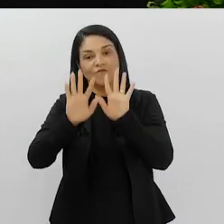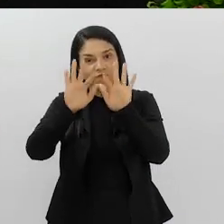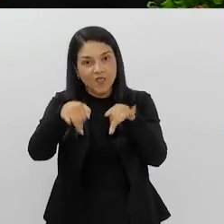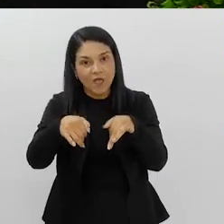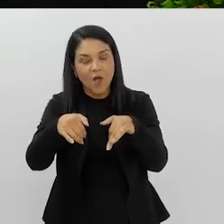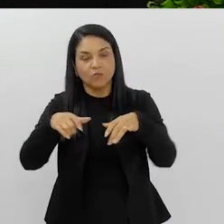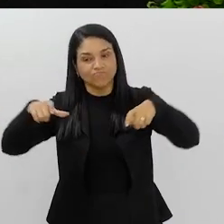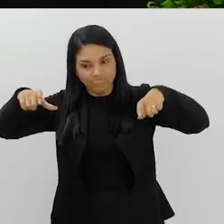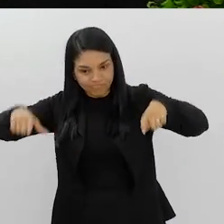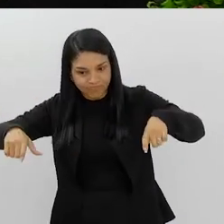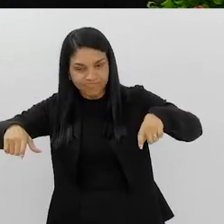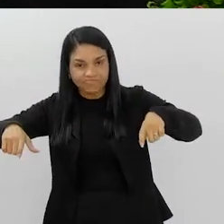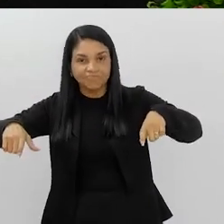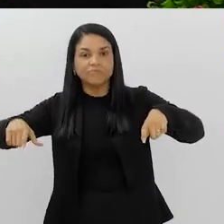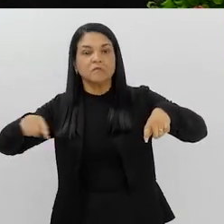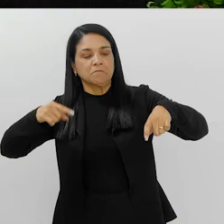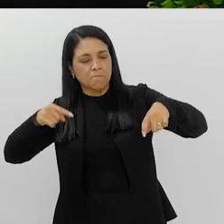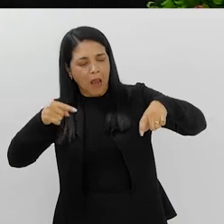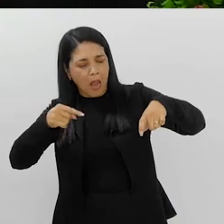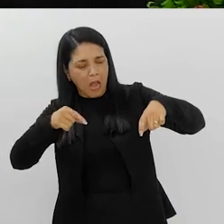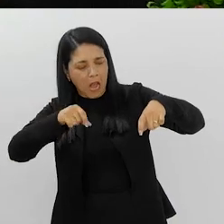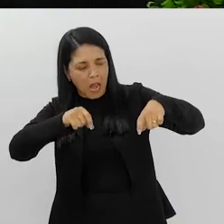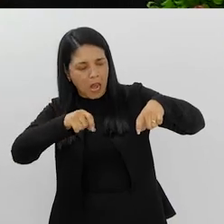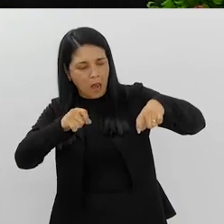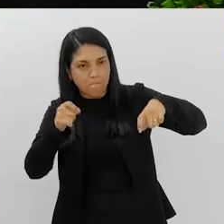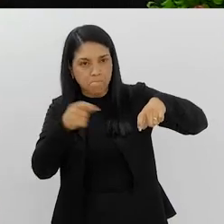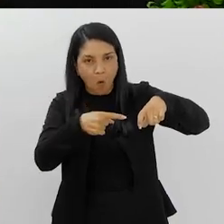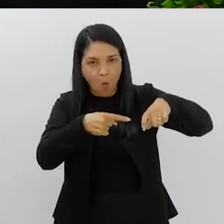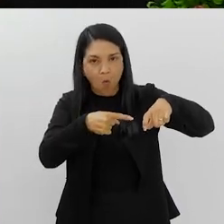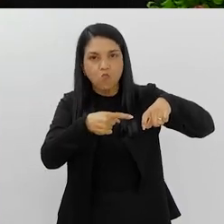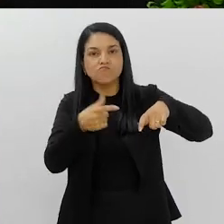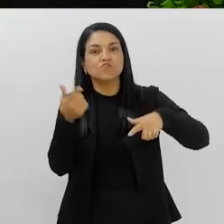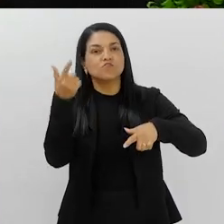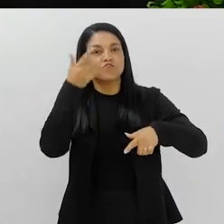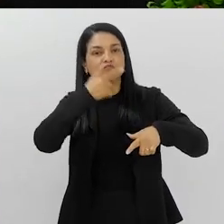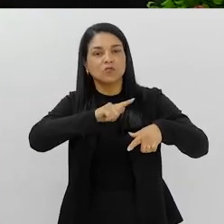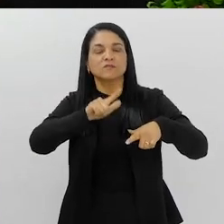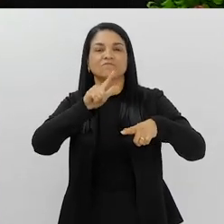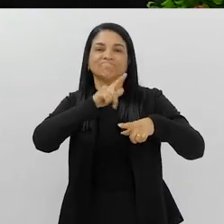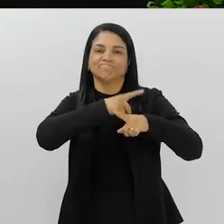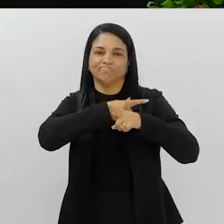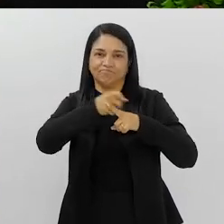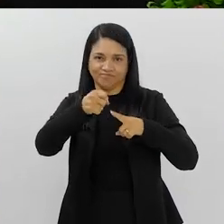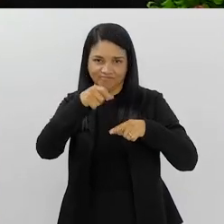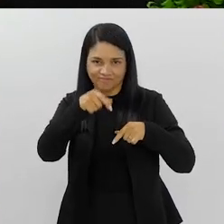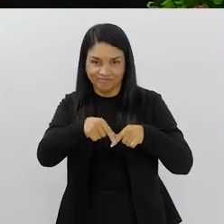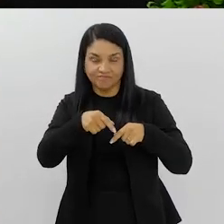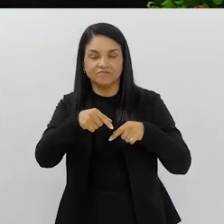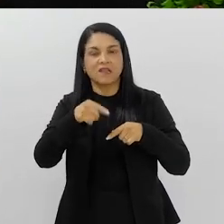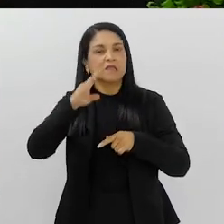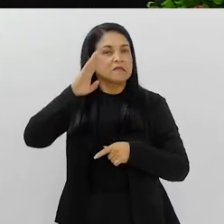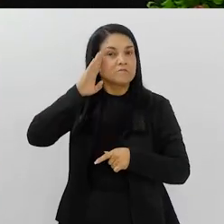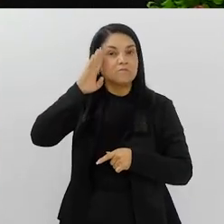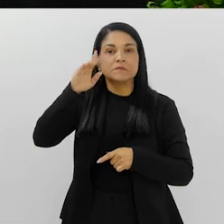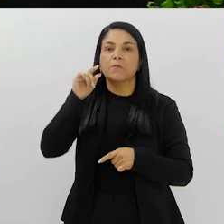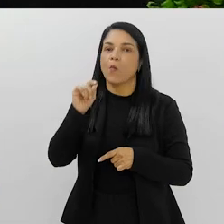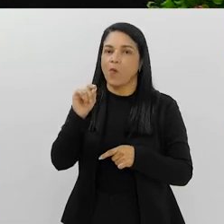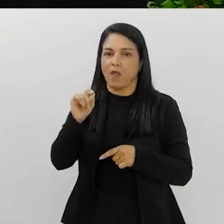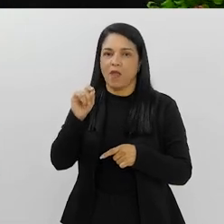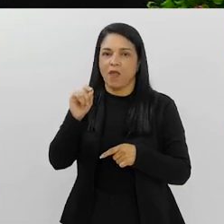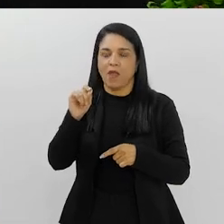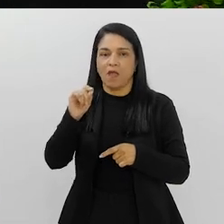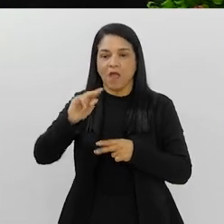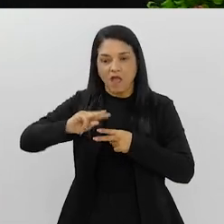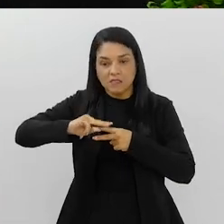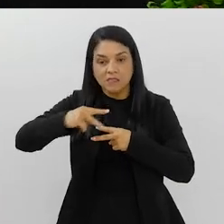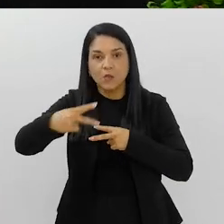partida, ainda assim bateu o pênalti e conseguiu converter, trabalho sendo recompensado, né? E que pode ser fundamental ainda